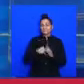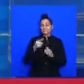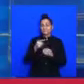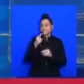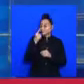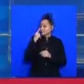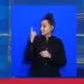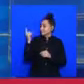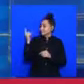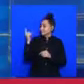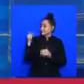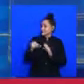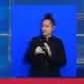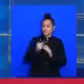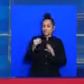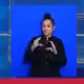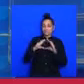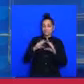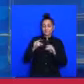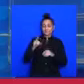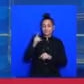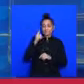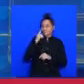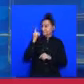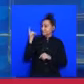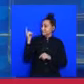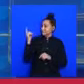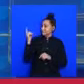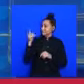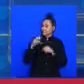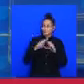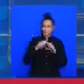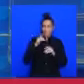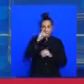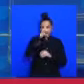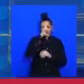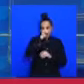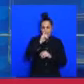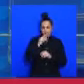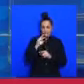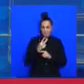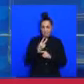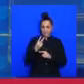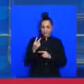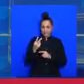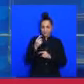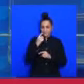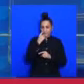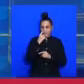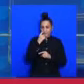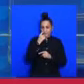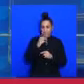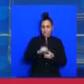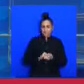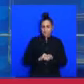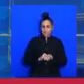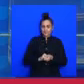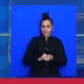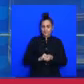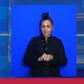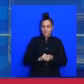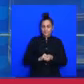sorteio da Dupla Sena Já começou o primeiro número tá na tela Bola amarela número 22 amarela